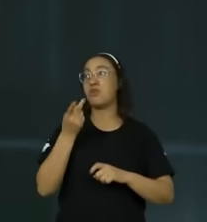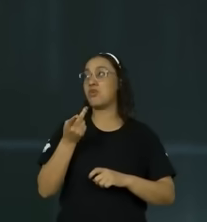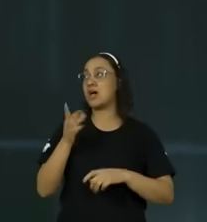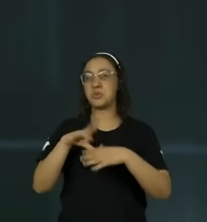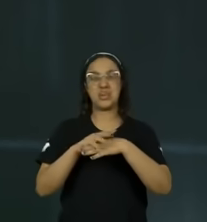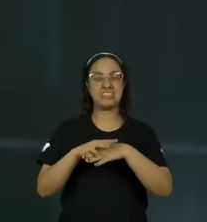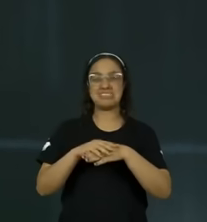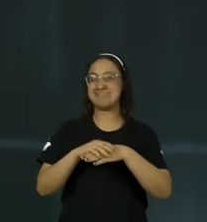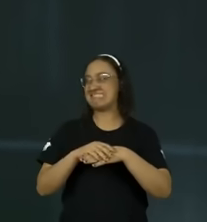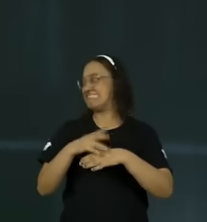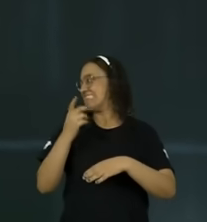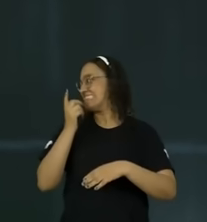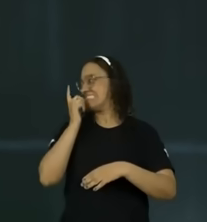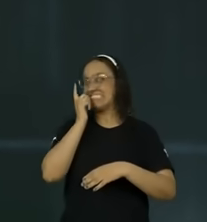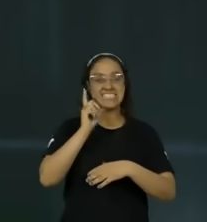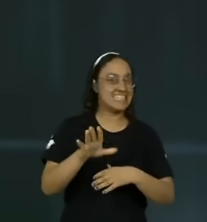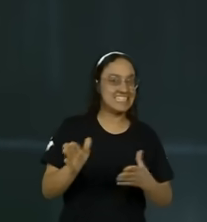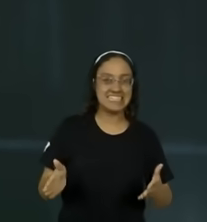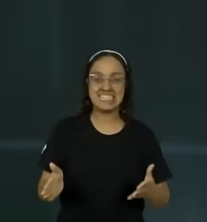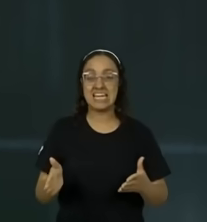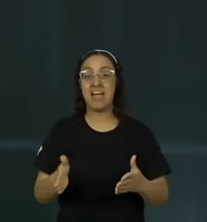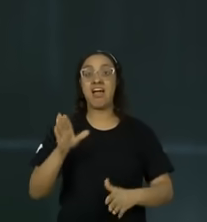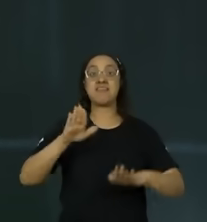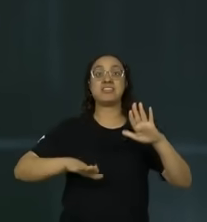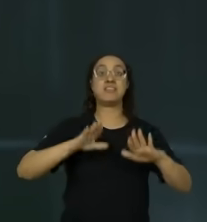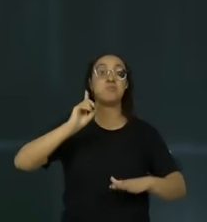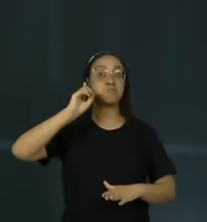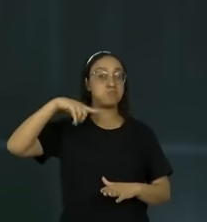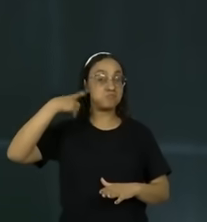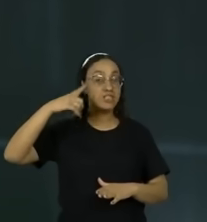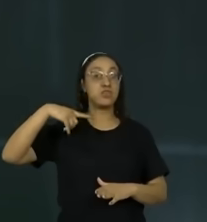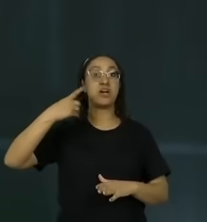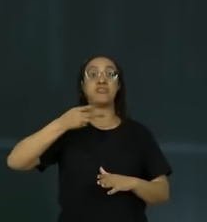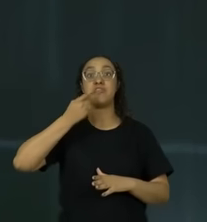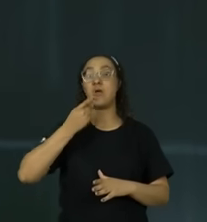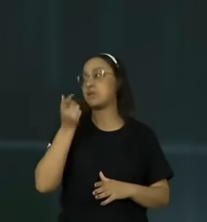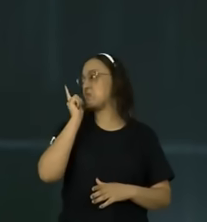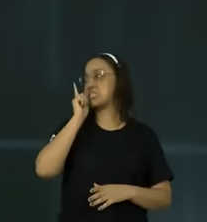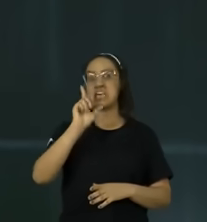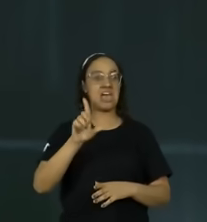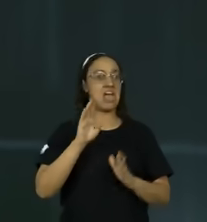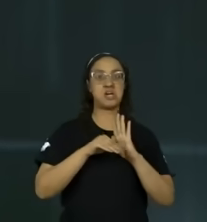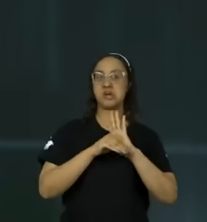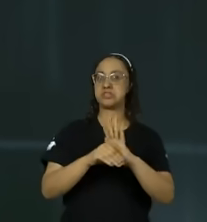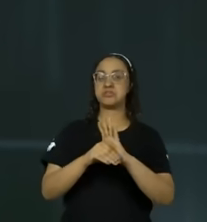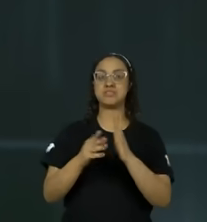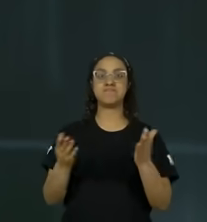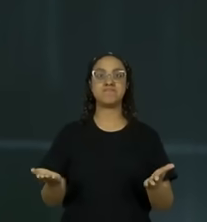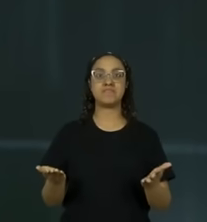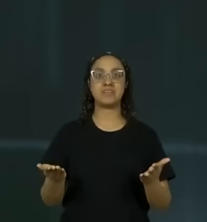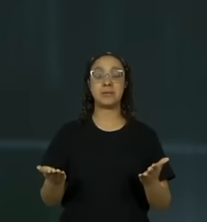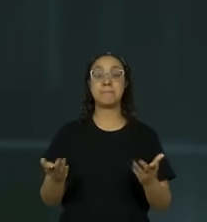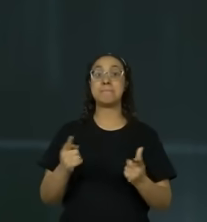portas. Deus vai te manter vivo para mostrar que sonhos são reais. Deus vai te manter vivo para mostrar que ele cumpre as promessas